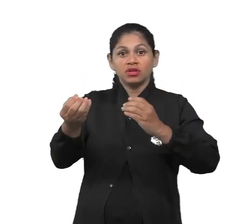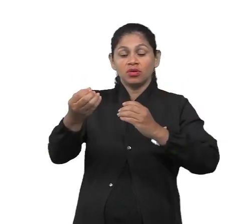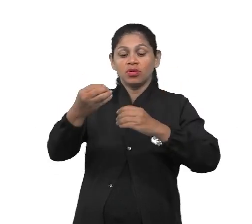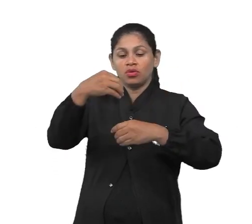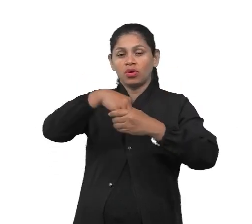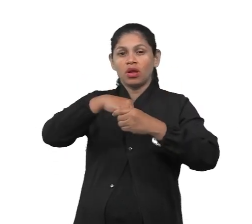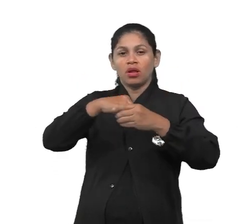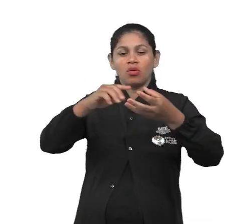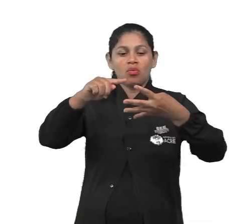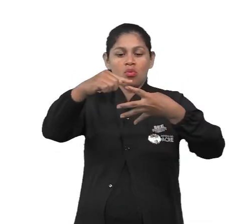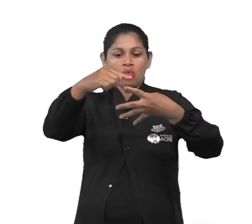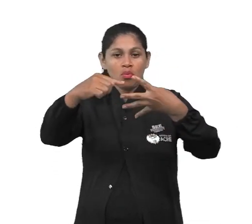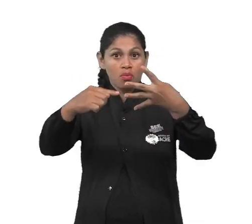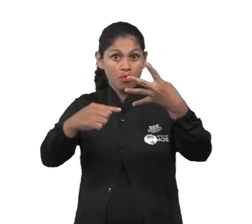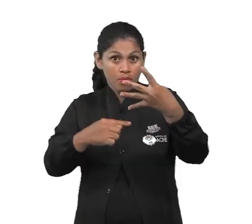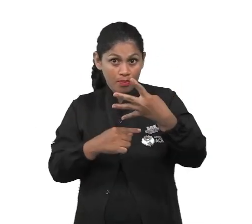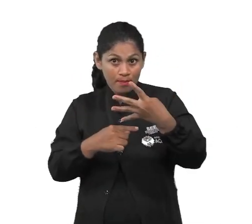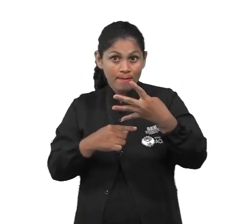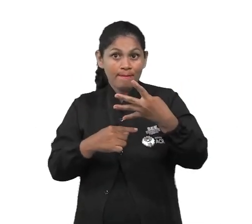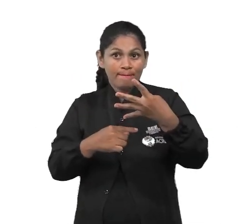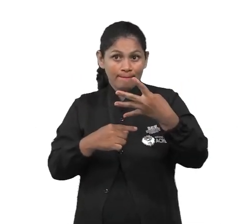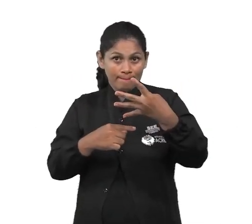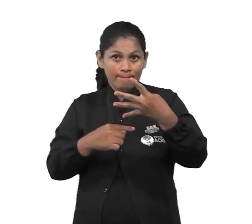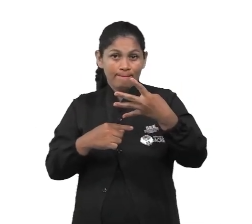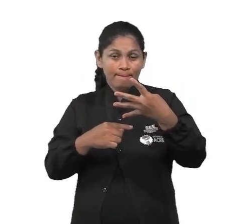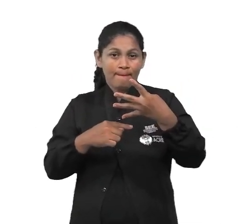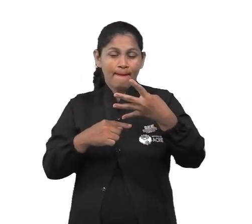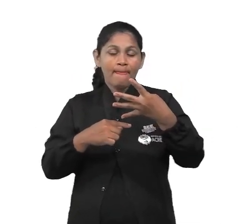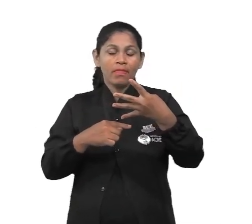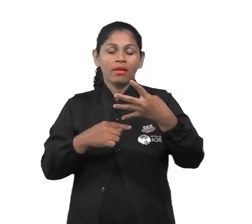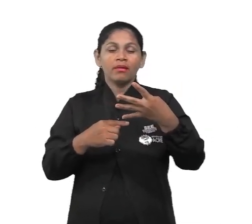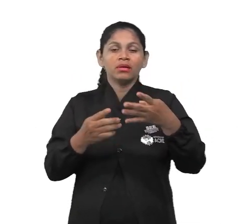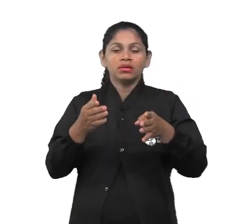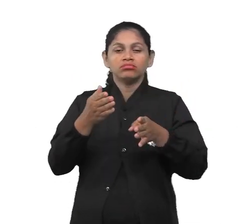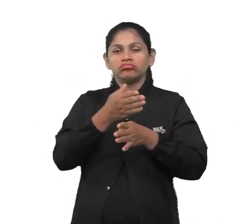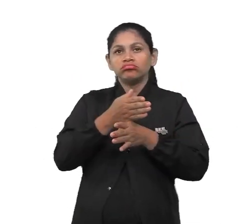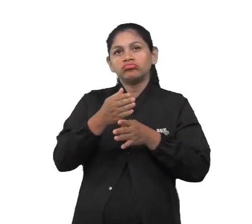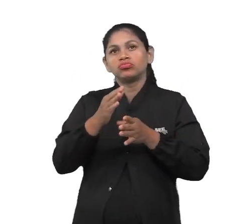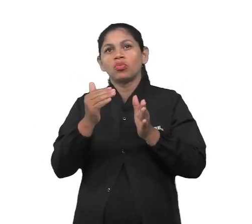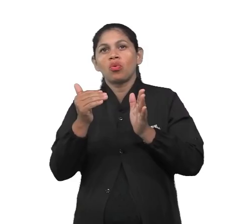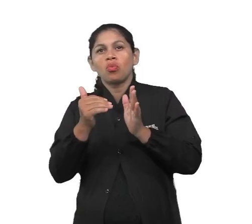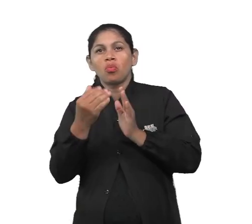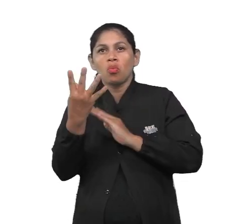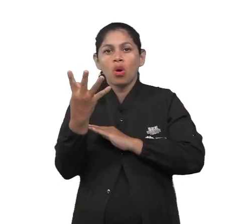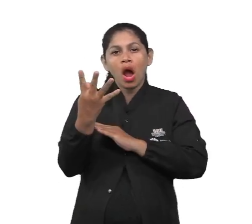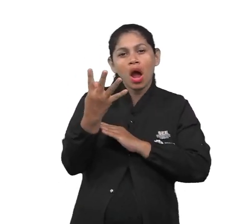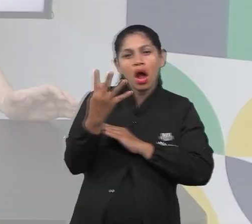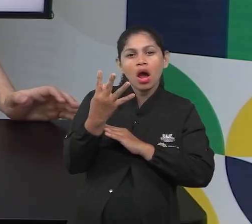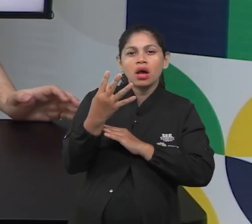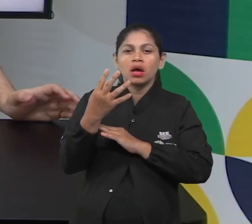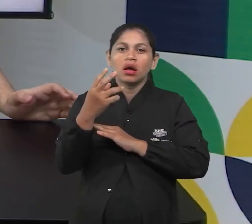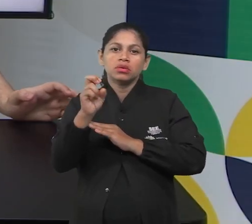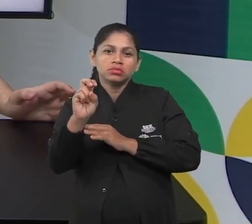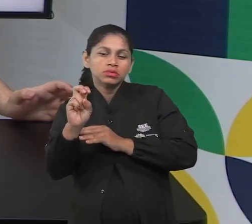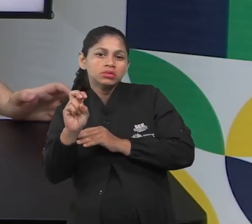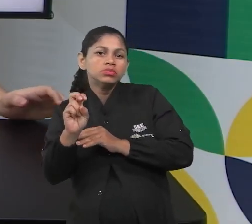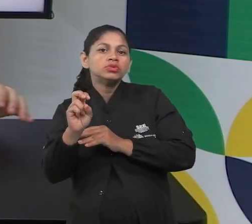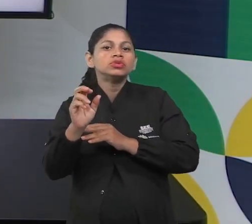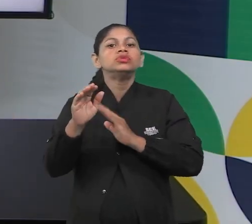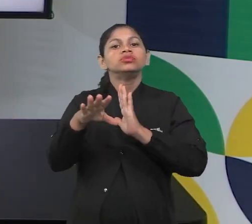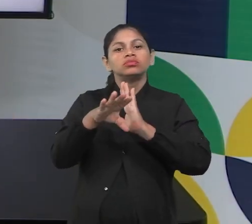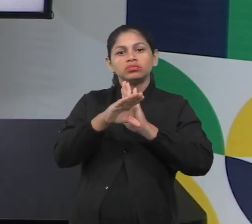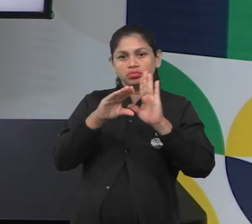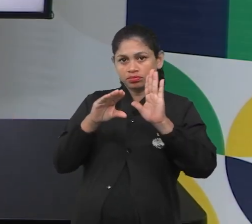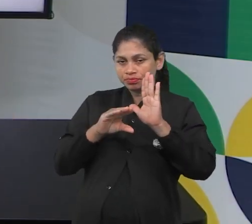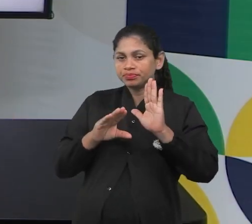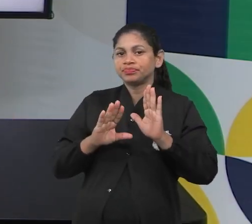principais, tendo de 4 a 5 períodos. Da mesma forma que nós tivemos a introdução, eu tenho aqui um esquema para falar